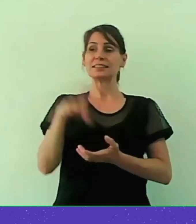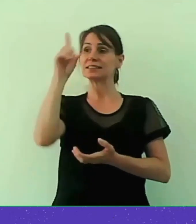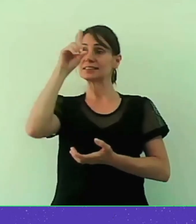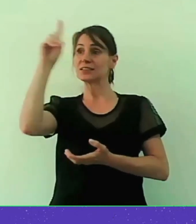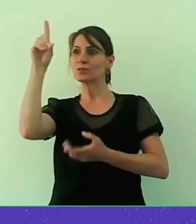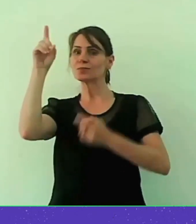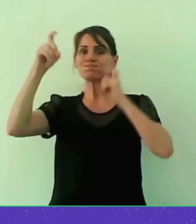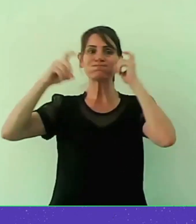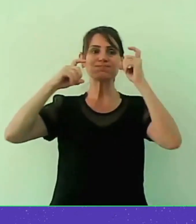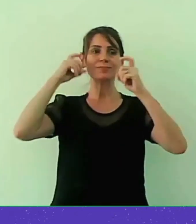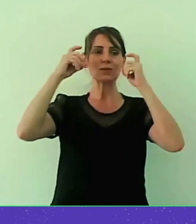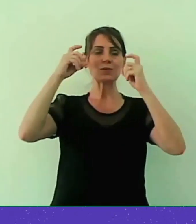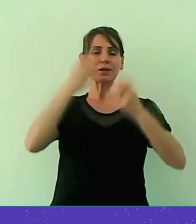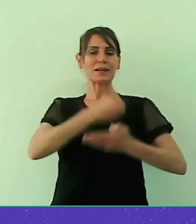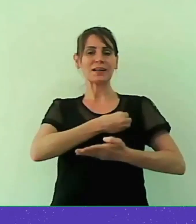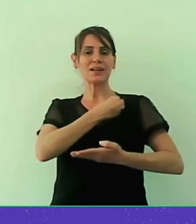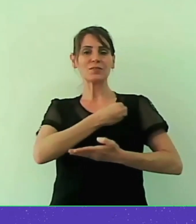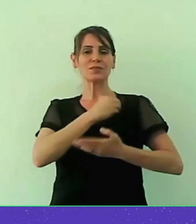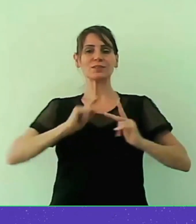vida do homem.